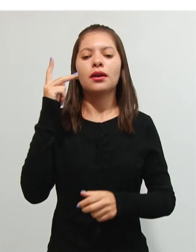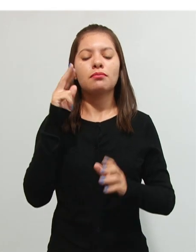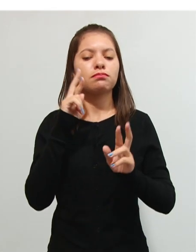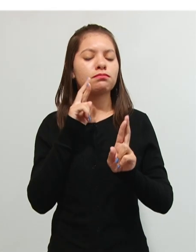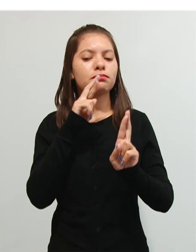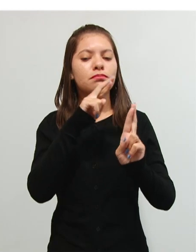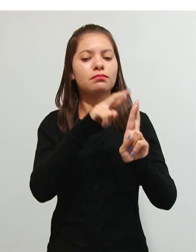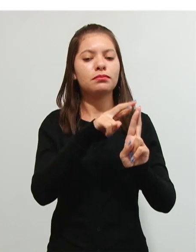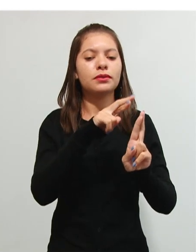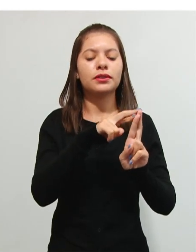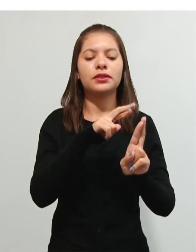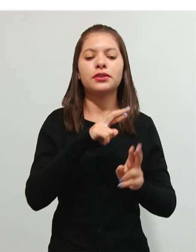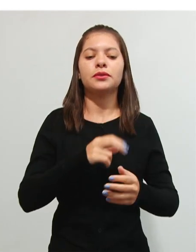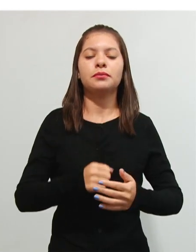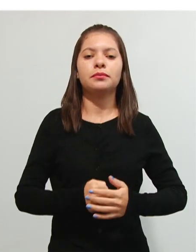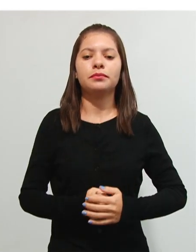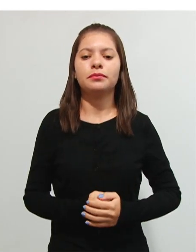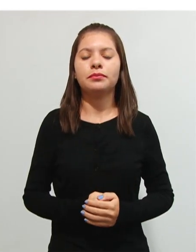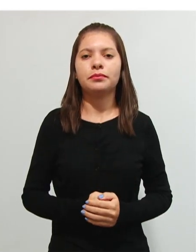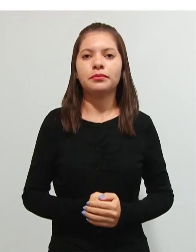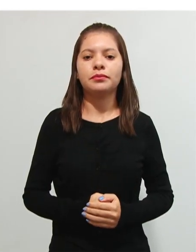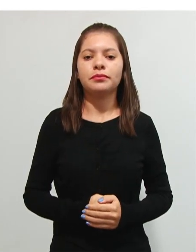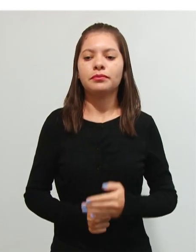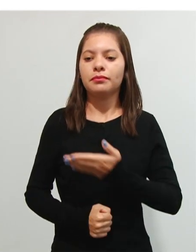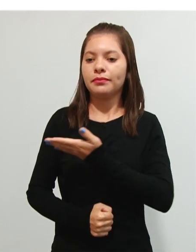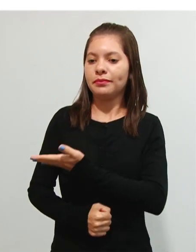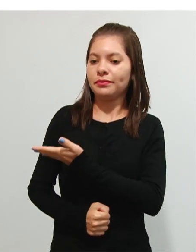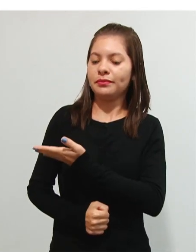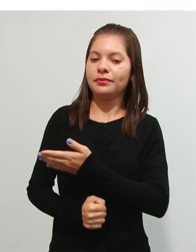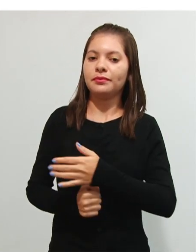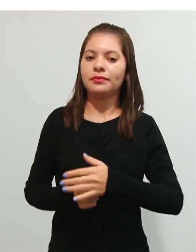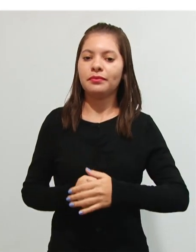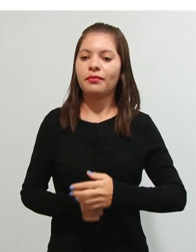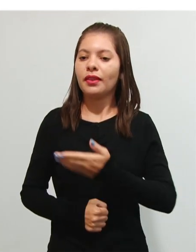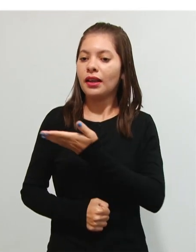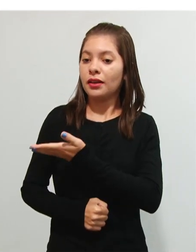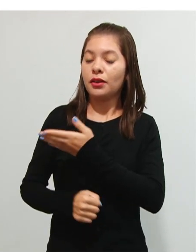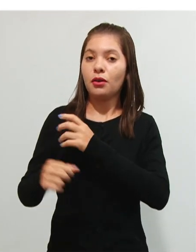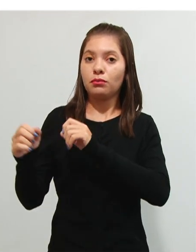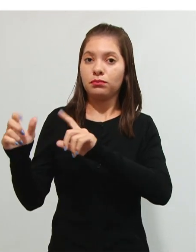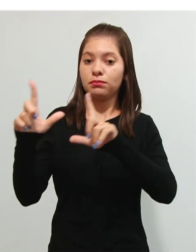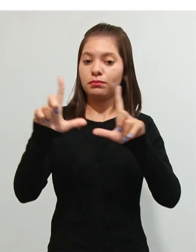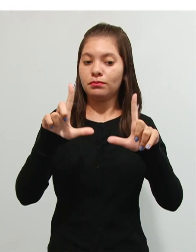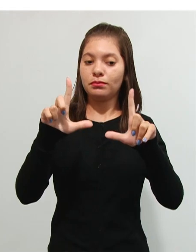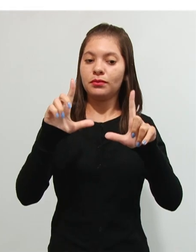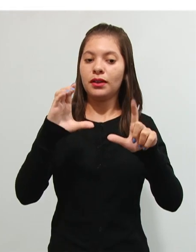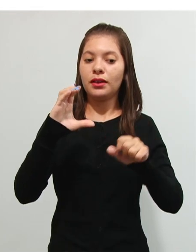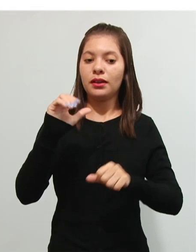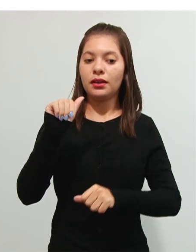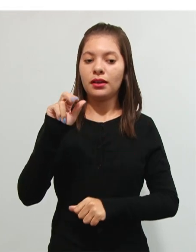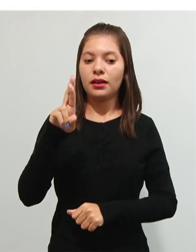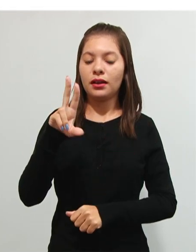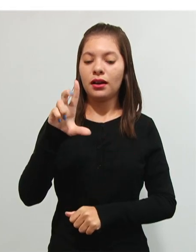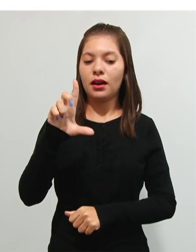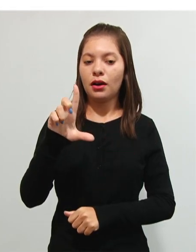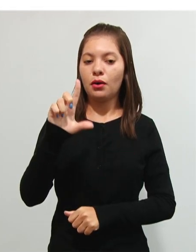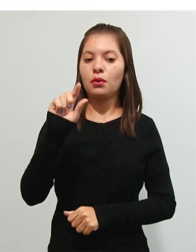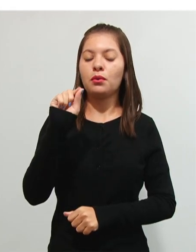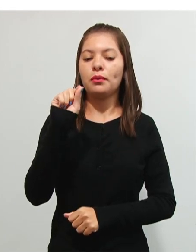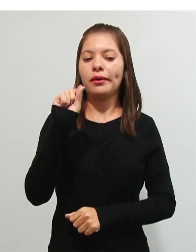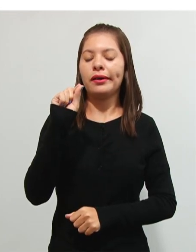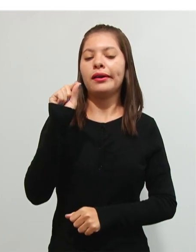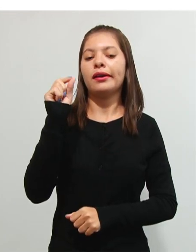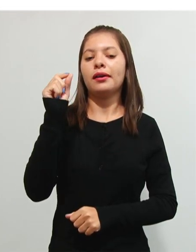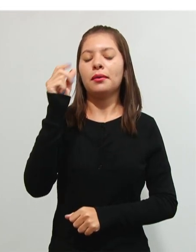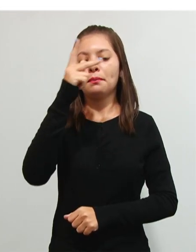Rogers. Vamos falar um pouquinho delas agora, das teorias. Mas aqui quero destacar que Carl Rogers é um contemporâneo,